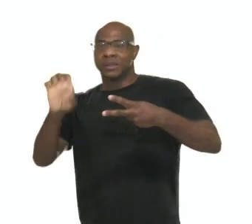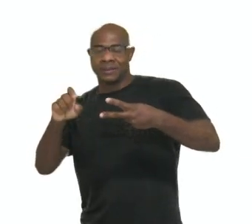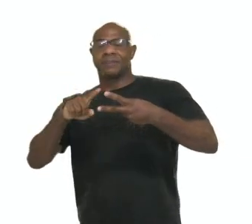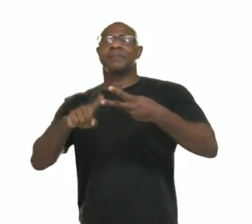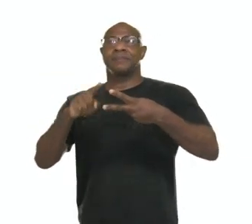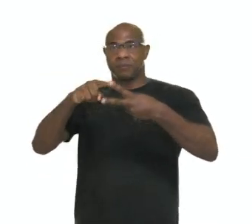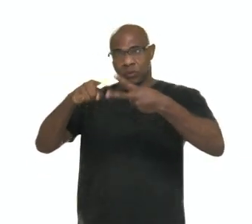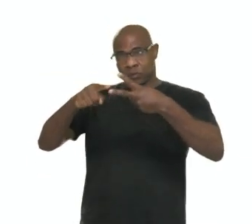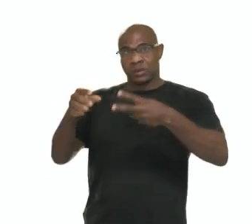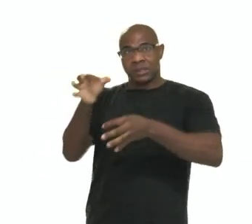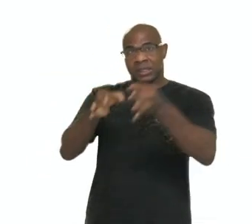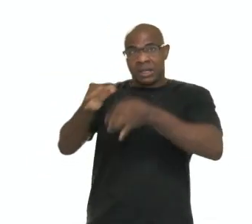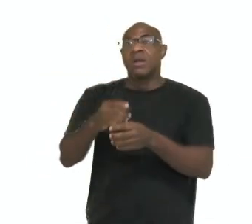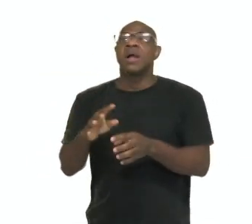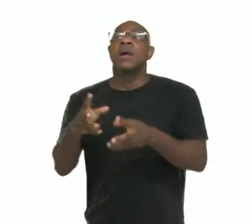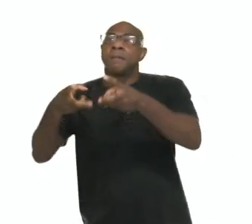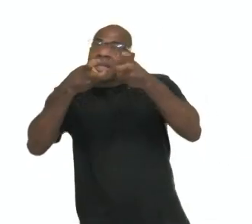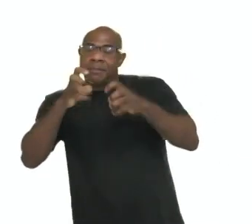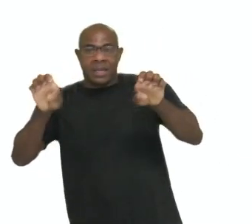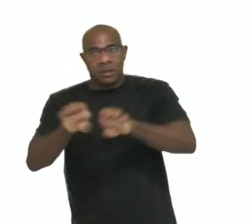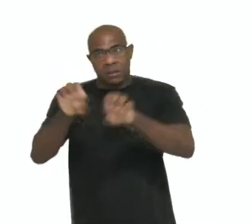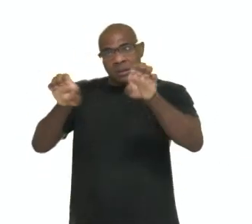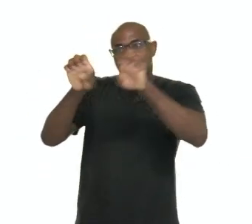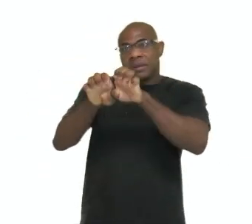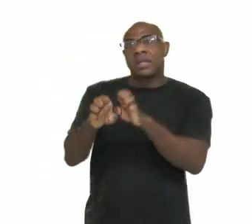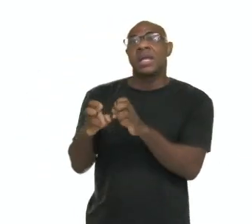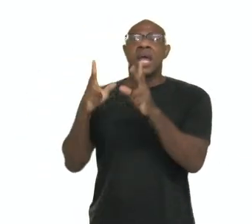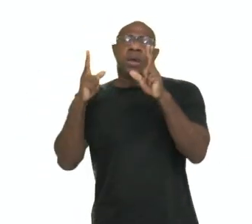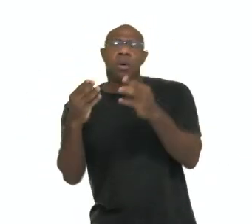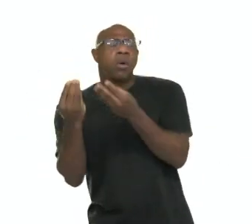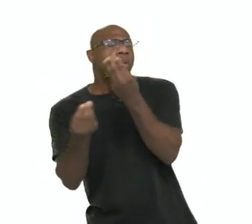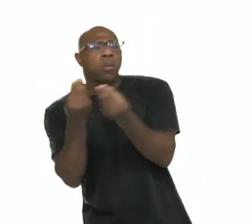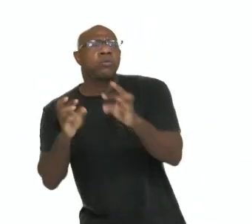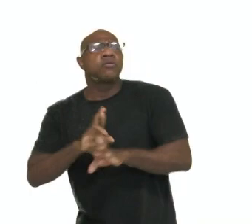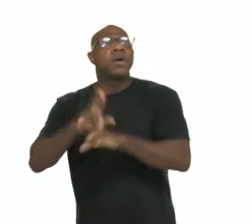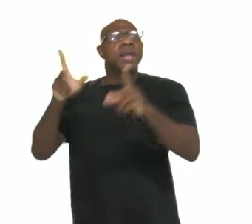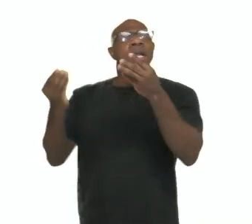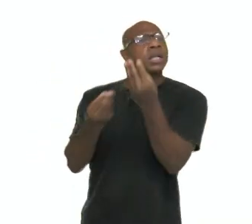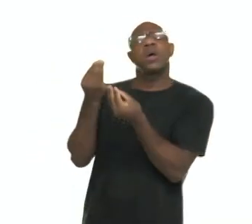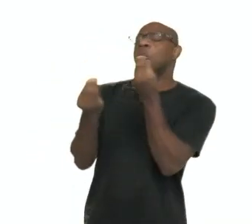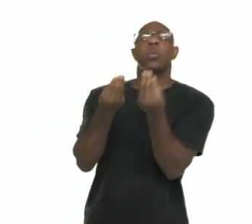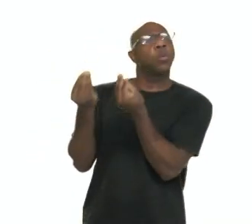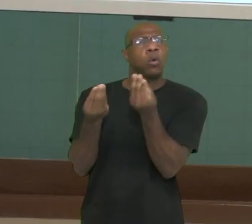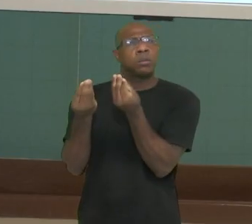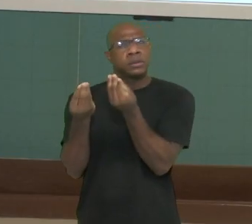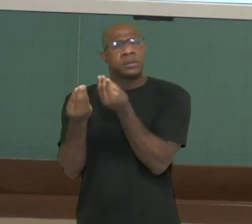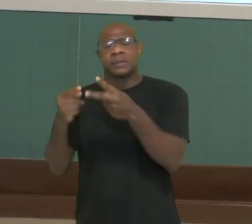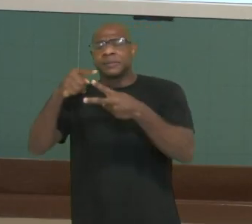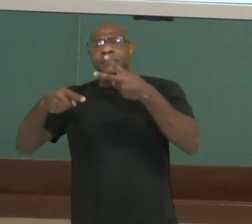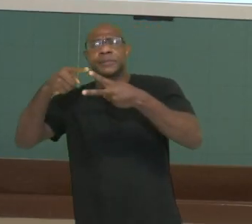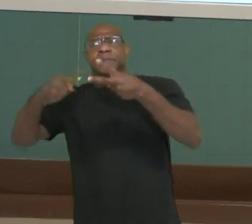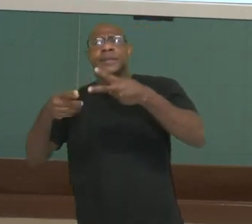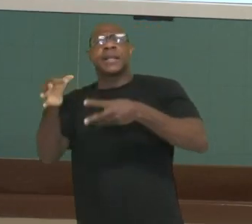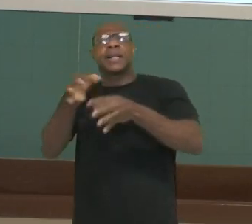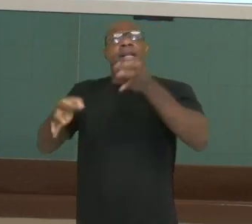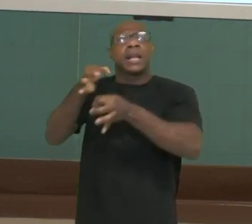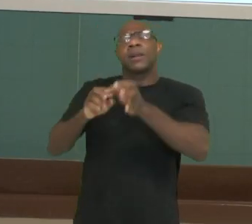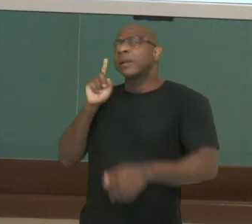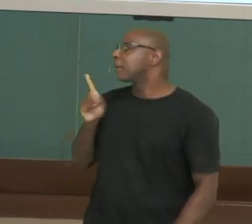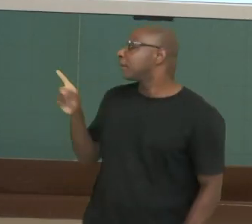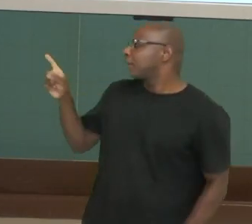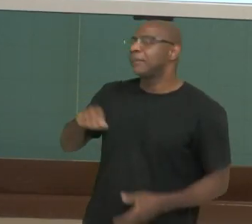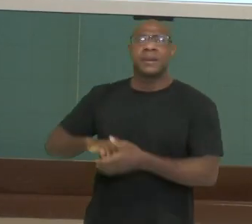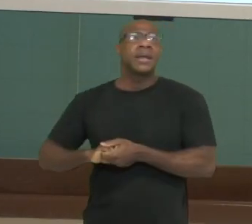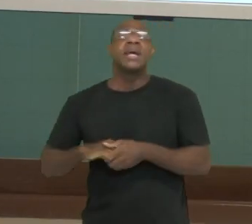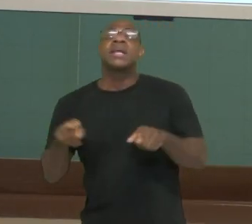Vamos reconhecer as estruturas, as semelhanças e as diferenças das células procarionte e eucarionte. E